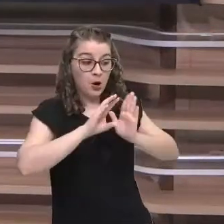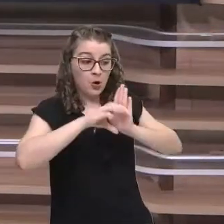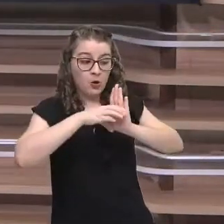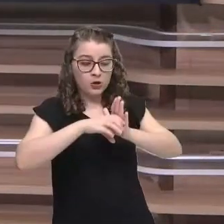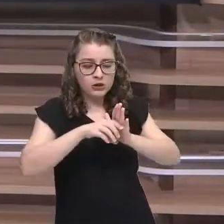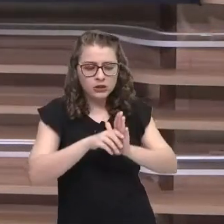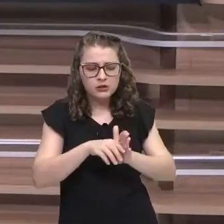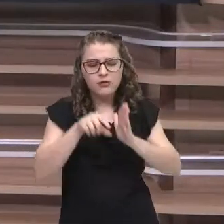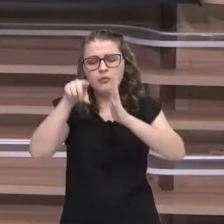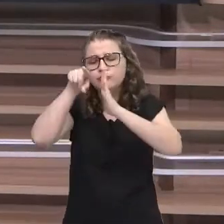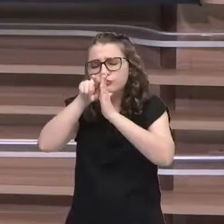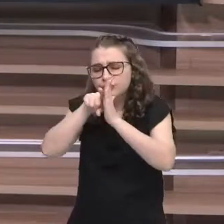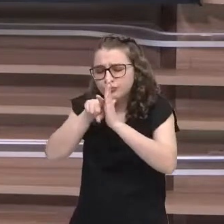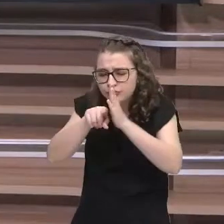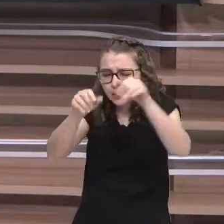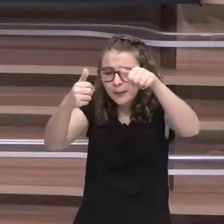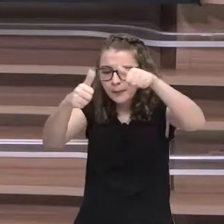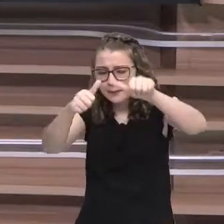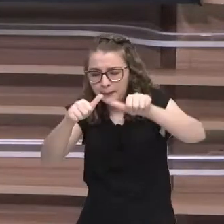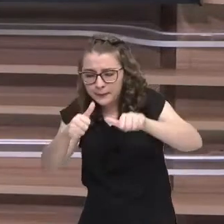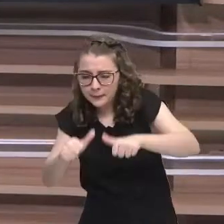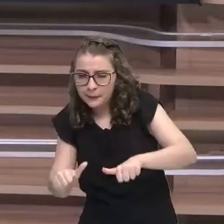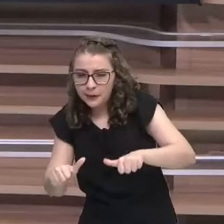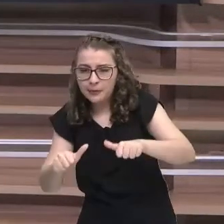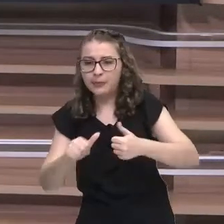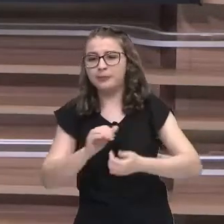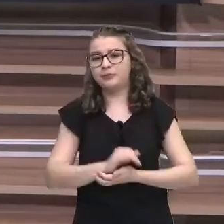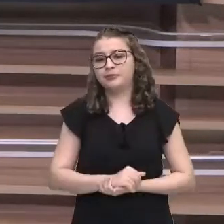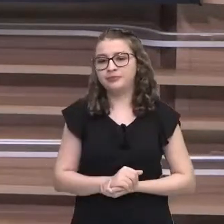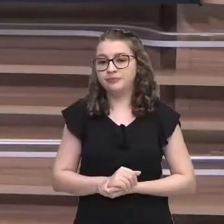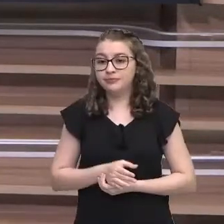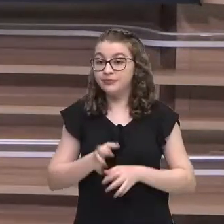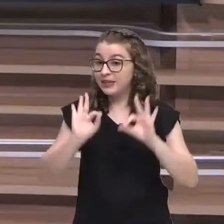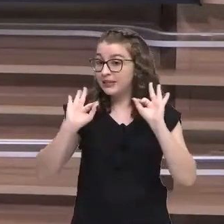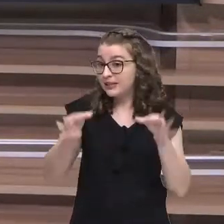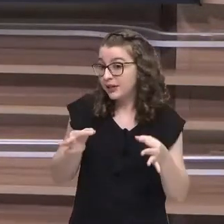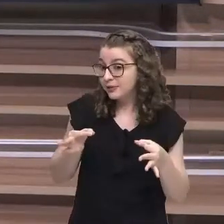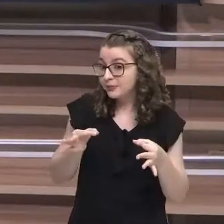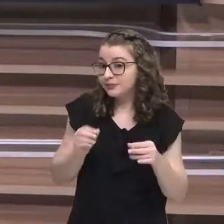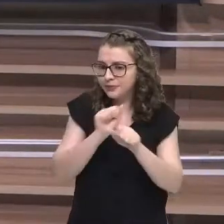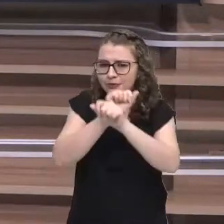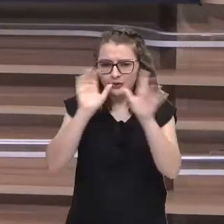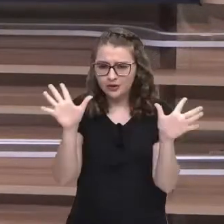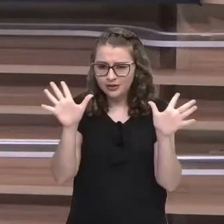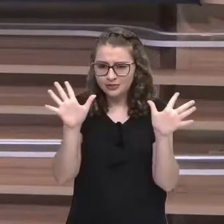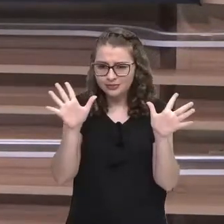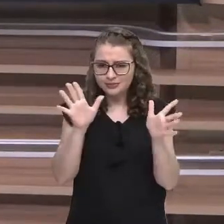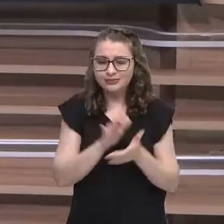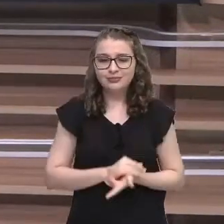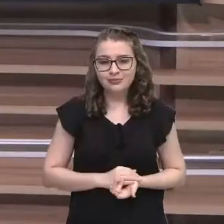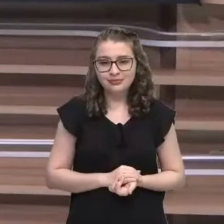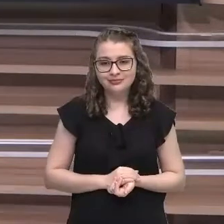vai analisar esse conceito. Beleza? Ficou